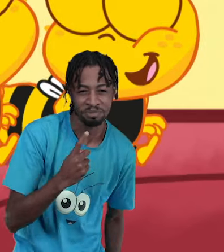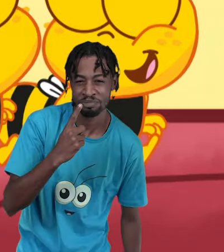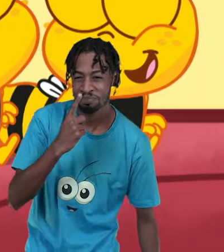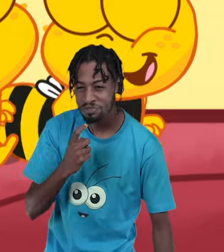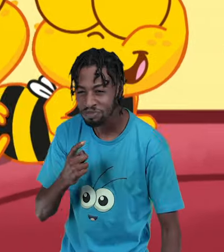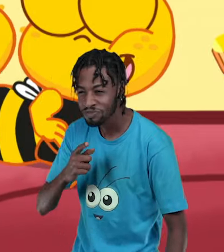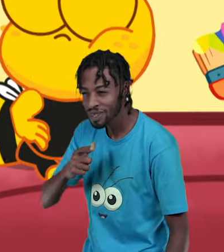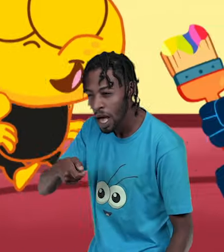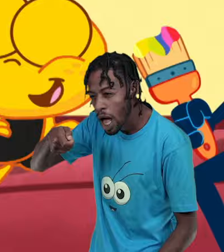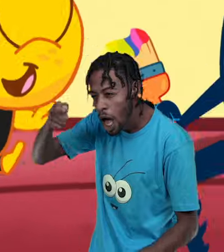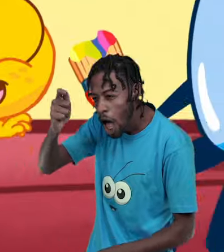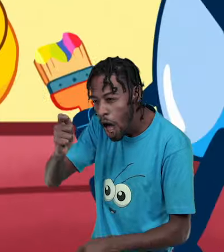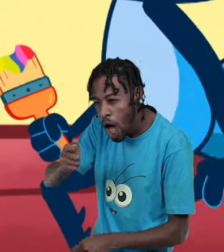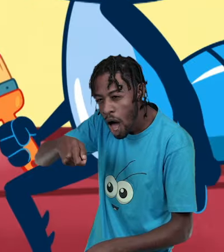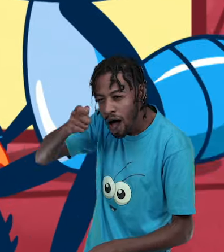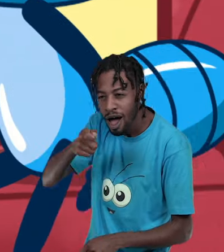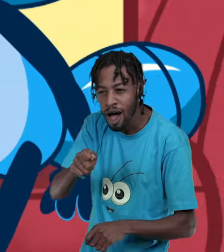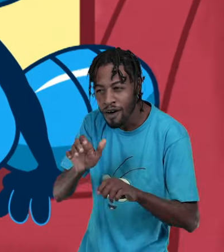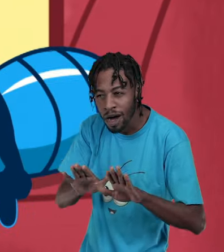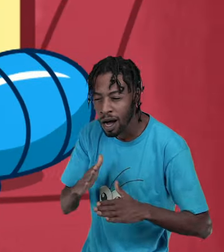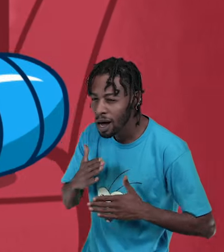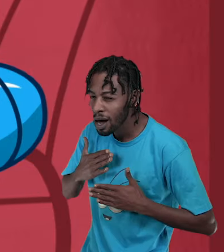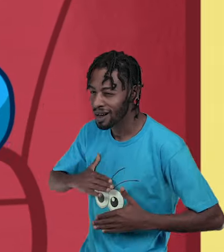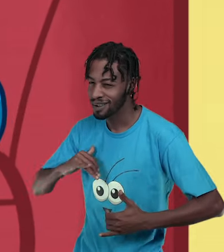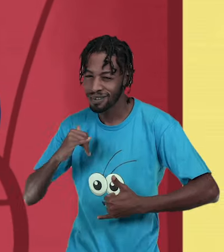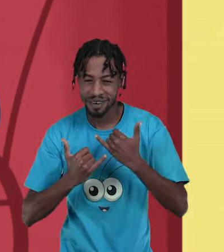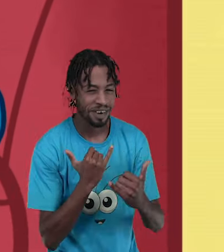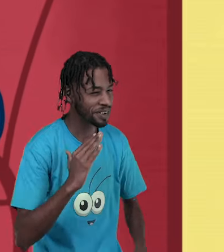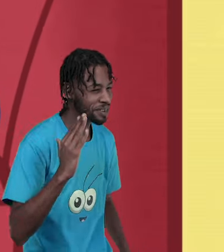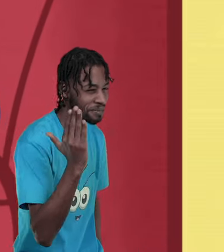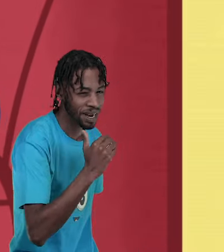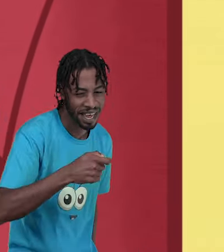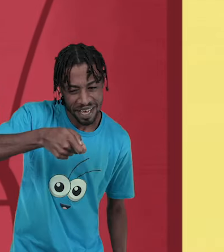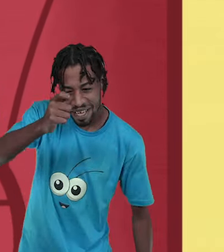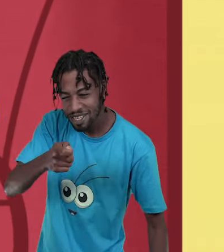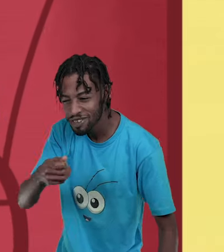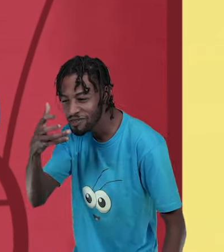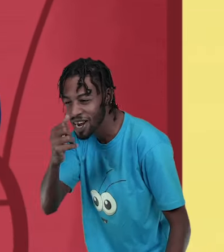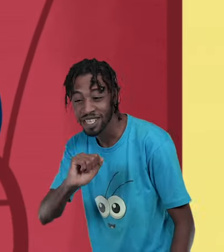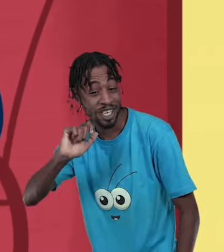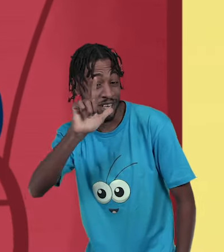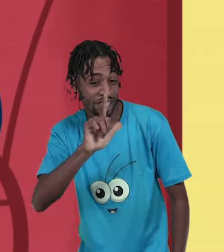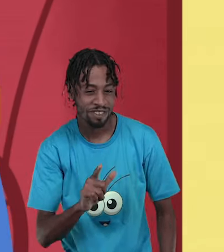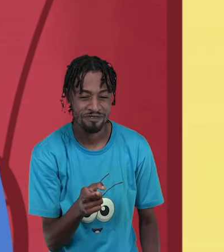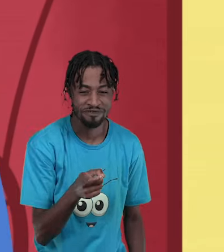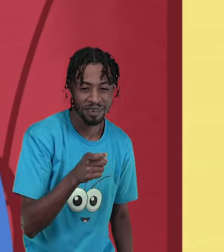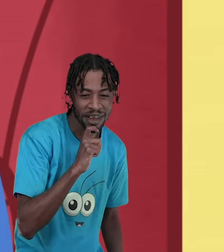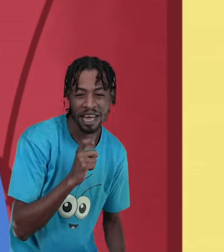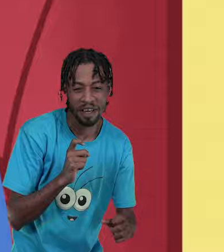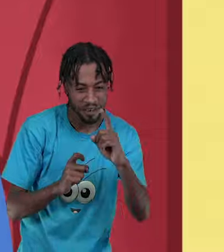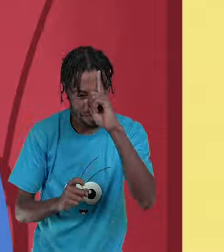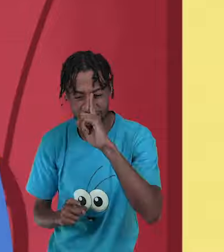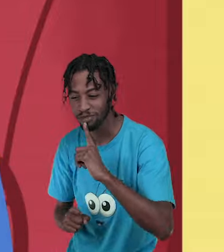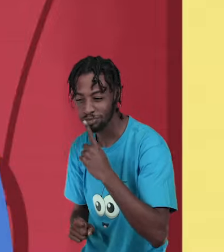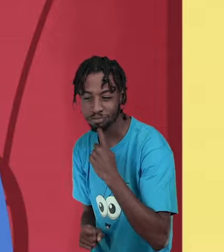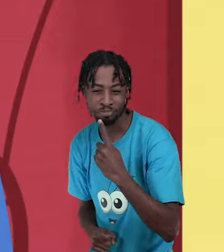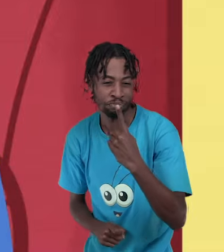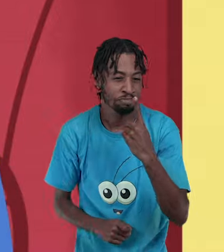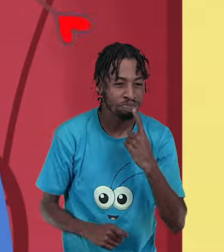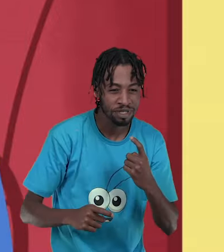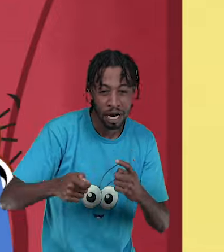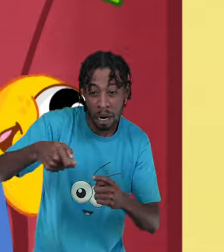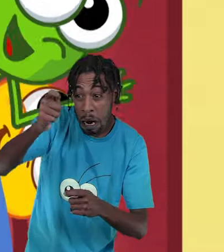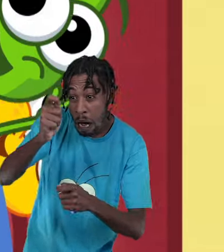vermelhinho Junte as cores devagar Vamos todos pintar Pinte de branco, azul, verdinho De